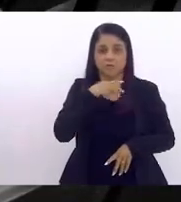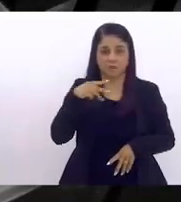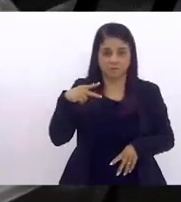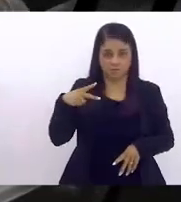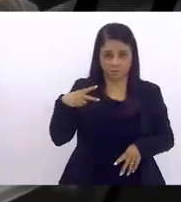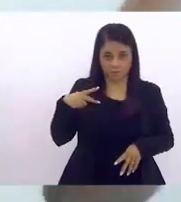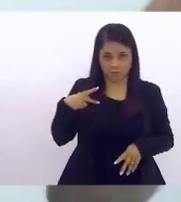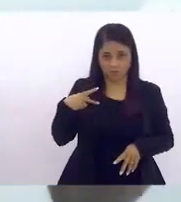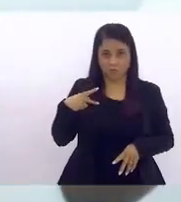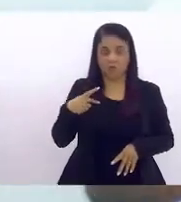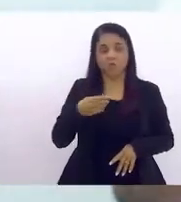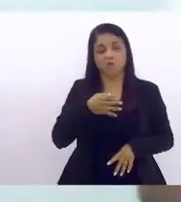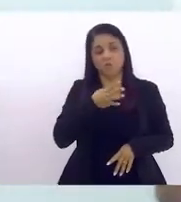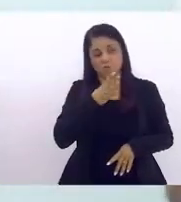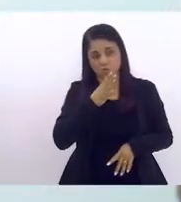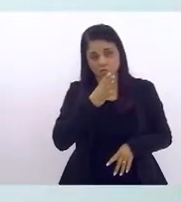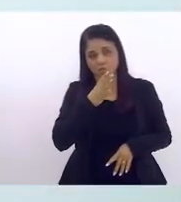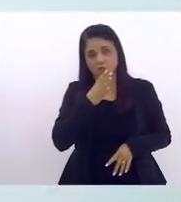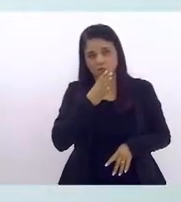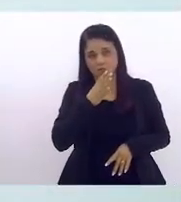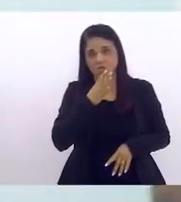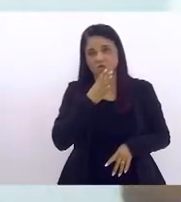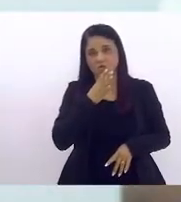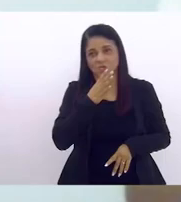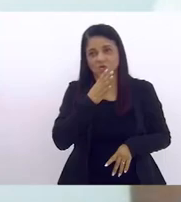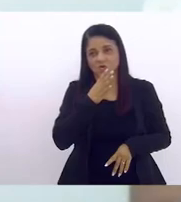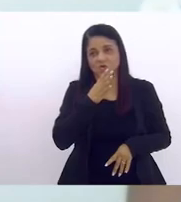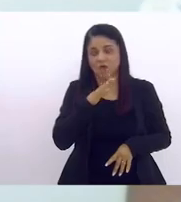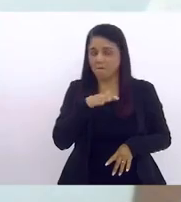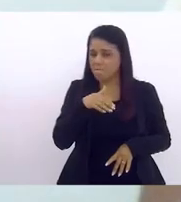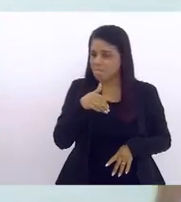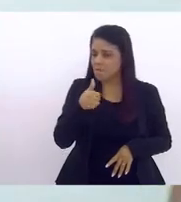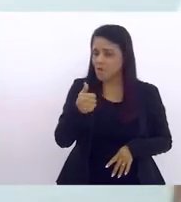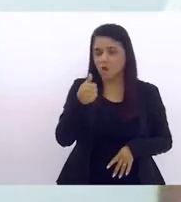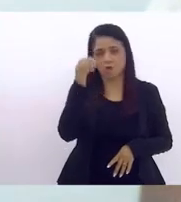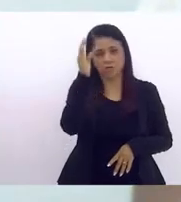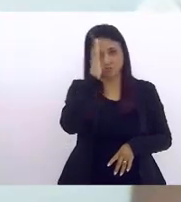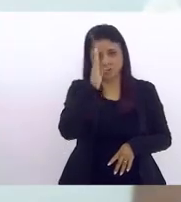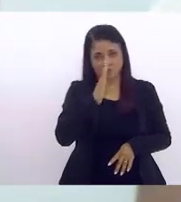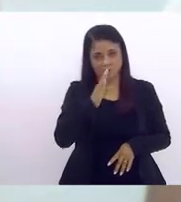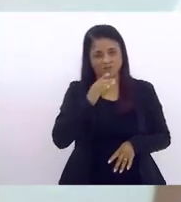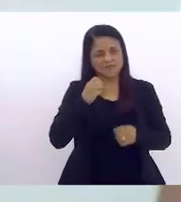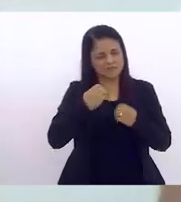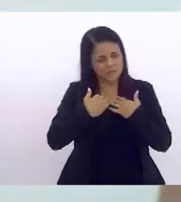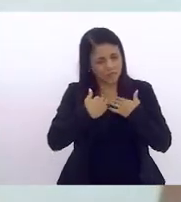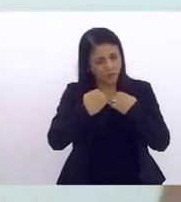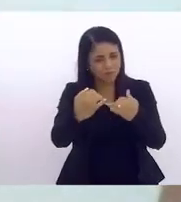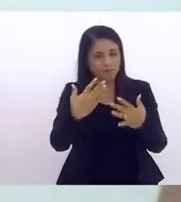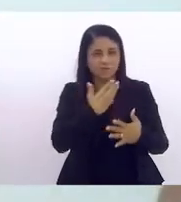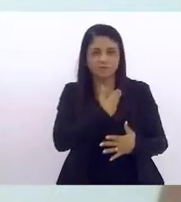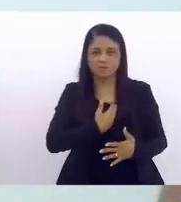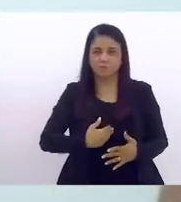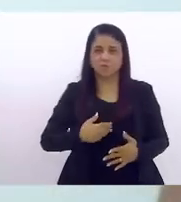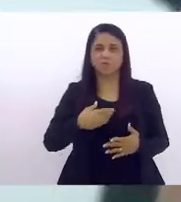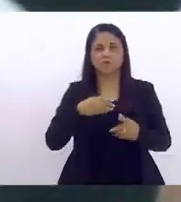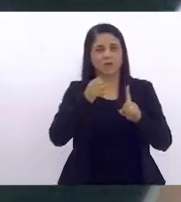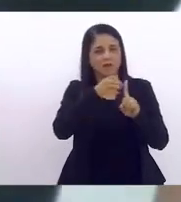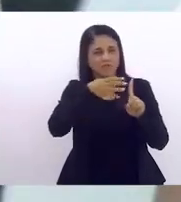que reconhecer que a Defensoria nossa do Rio é a melhor do Brasil. Sempre quando a gente faz audiência,